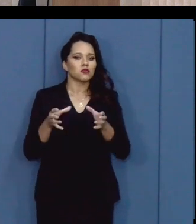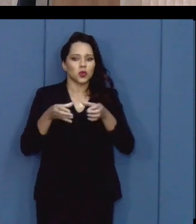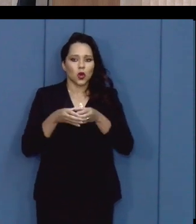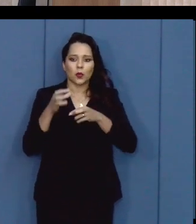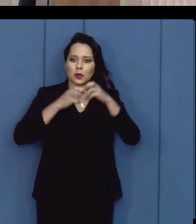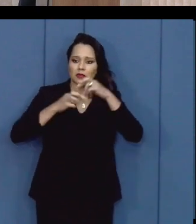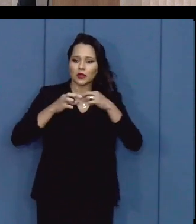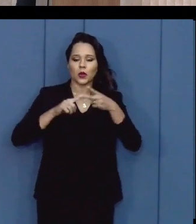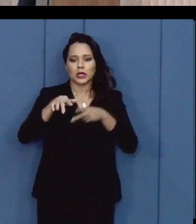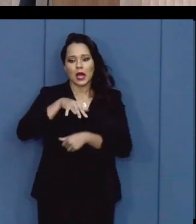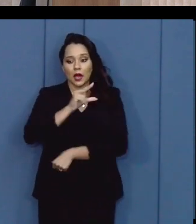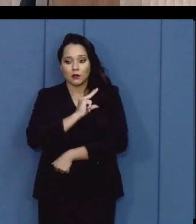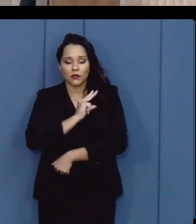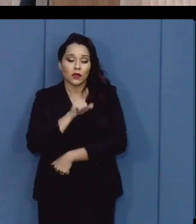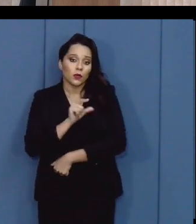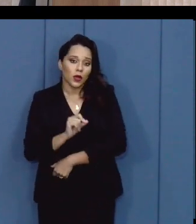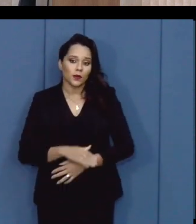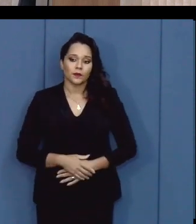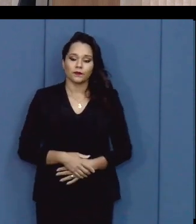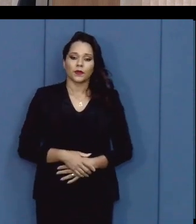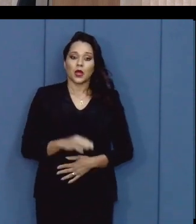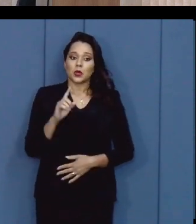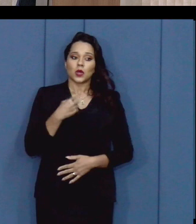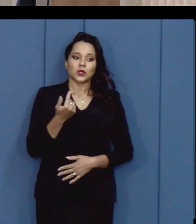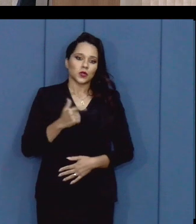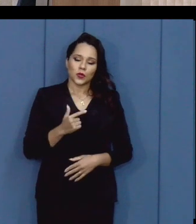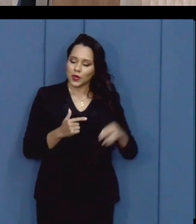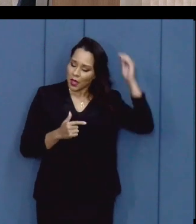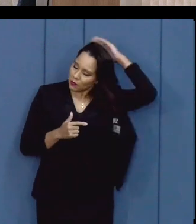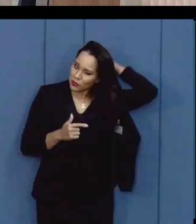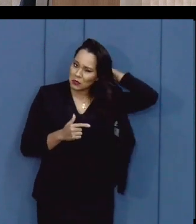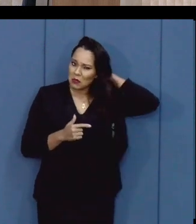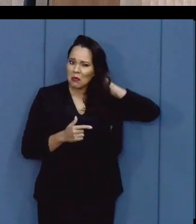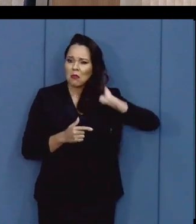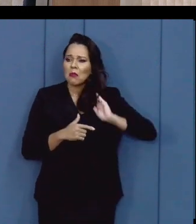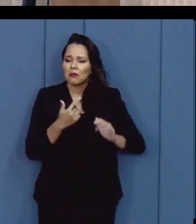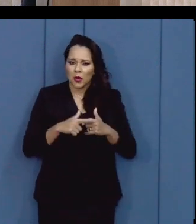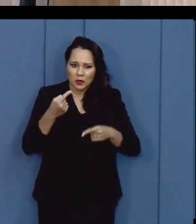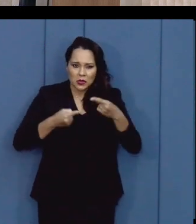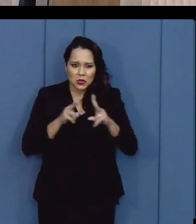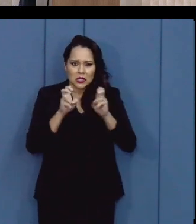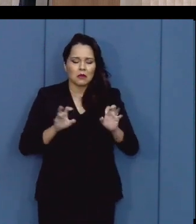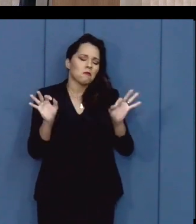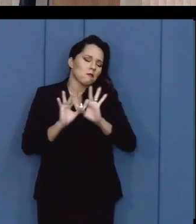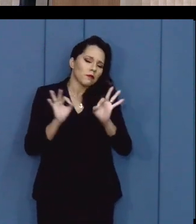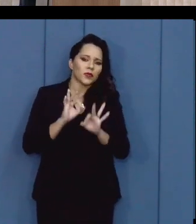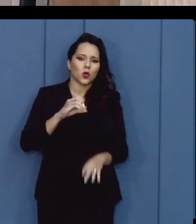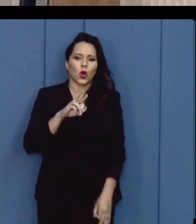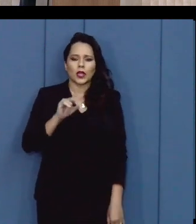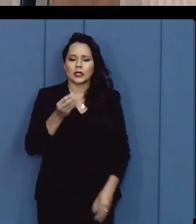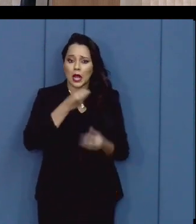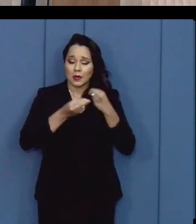membros, observadores, setor privado, é o seguinte: nós não temos qualquer problema em discutir qualquer assunto em nível do